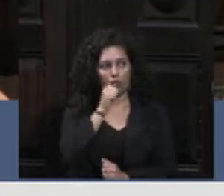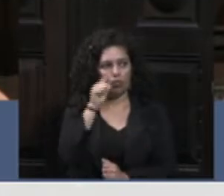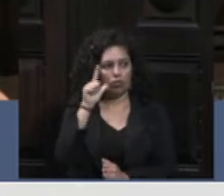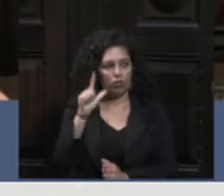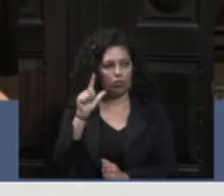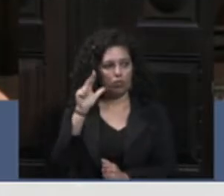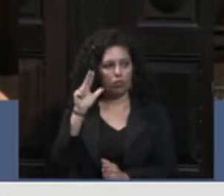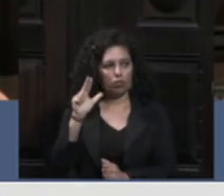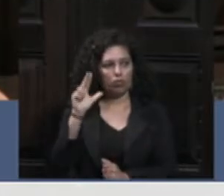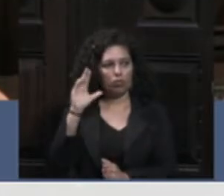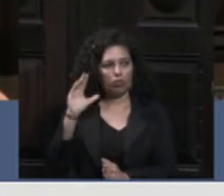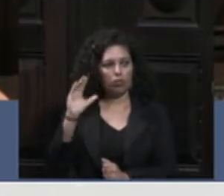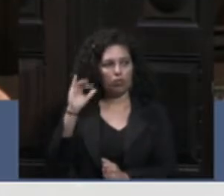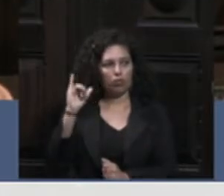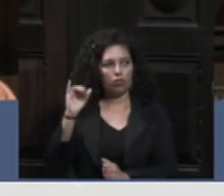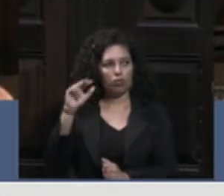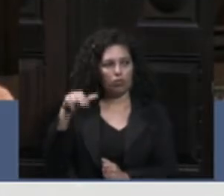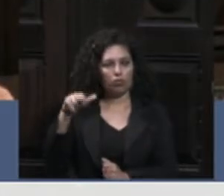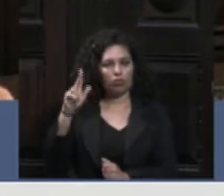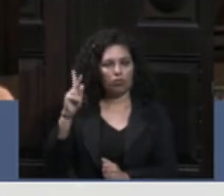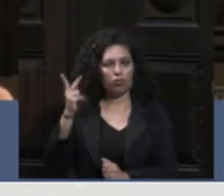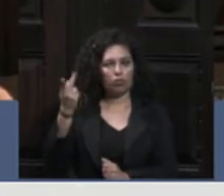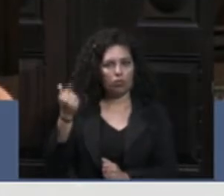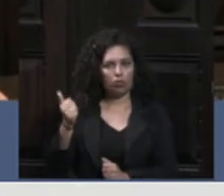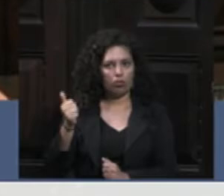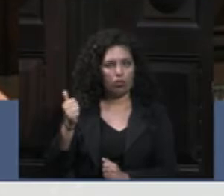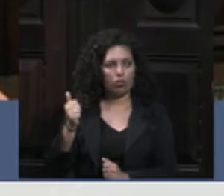Lucinha, que hoje